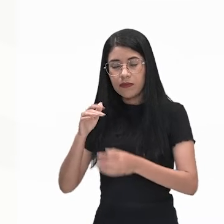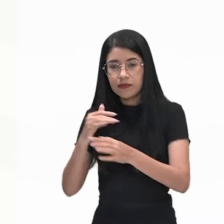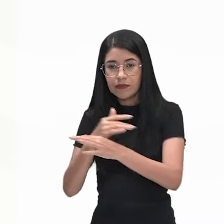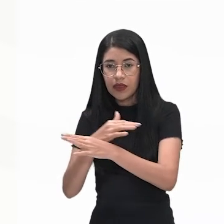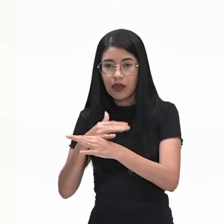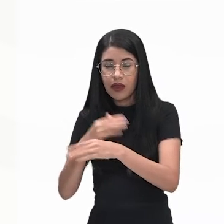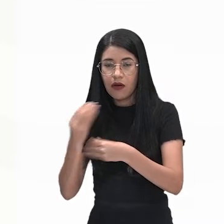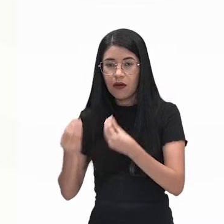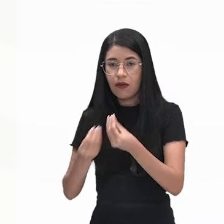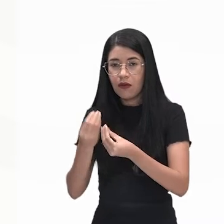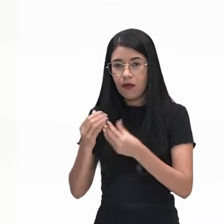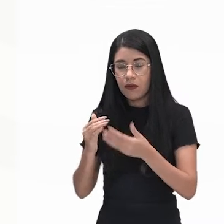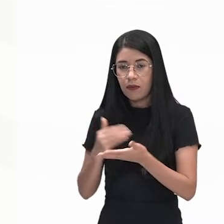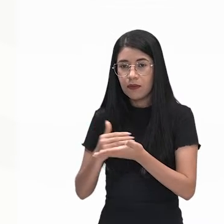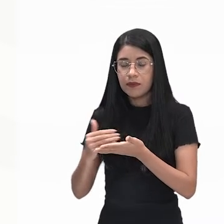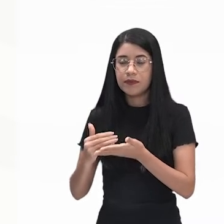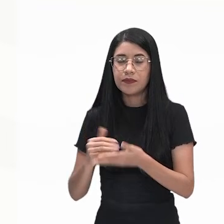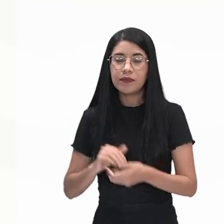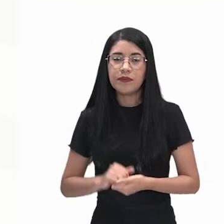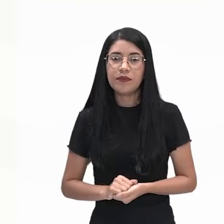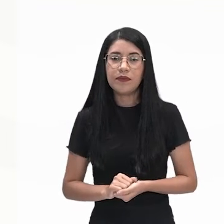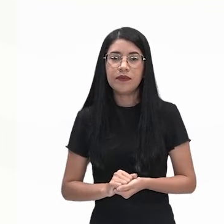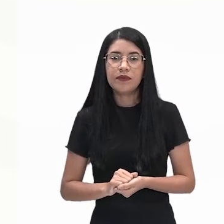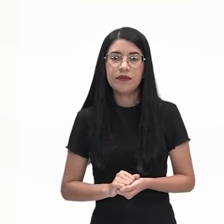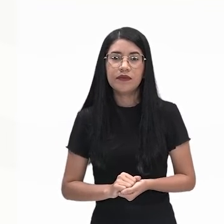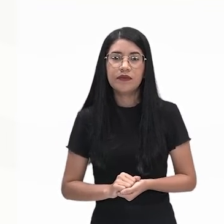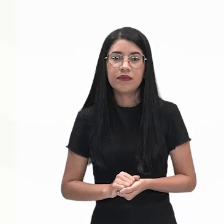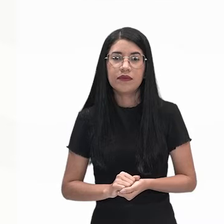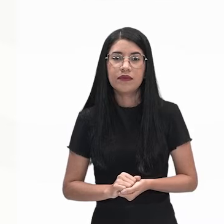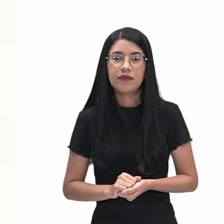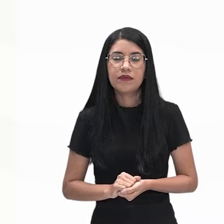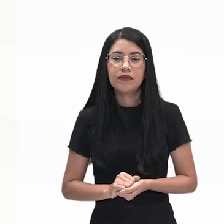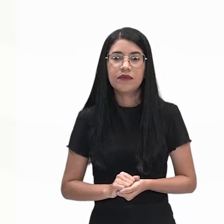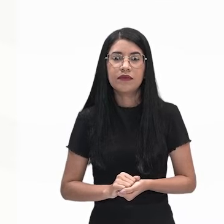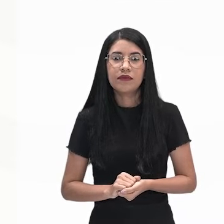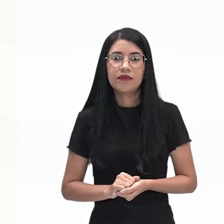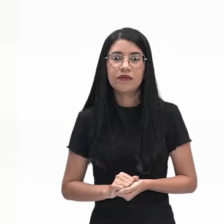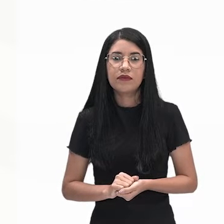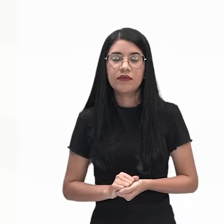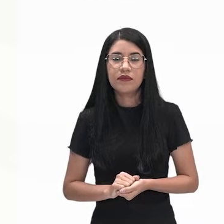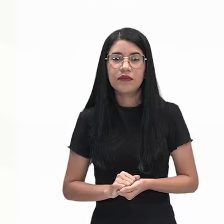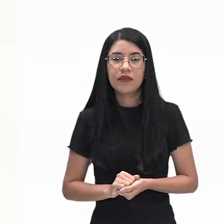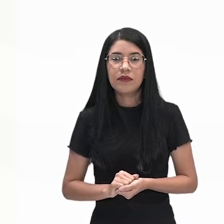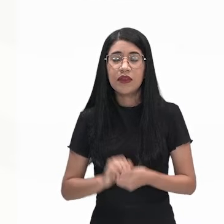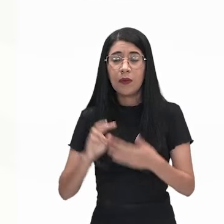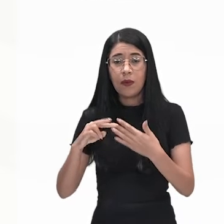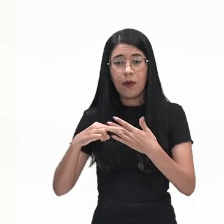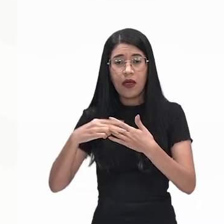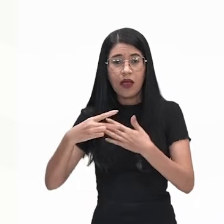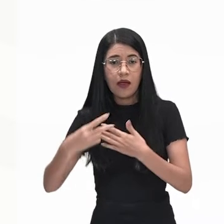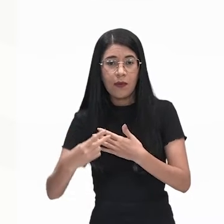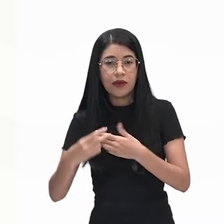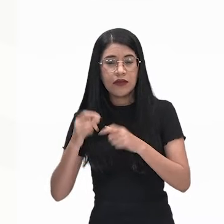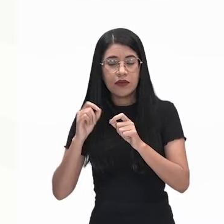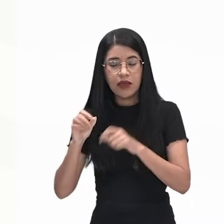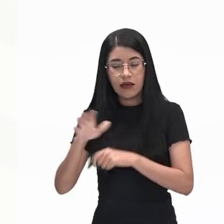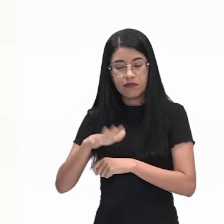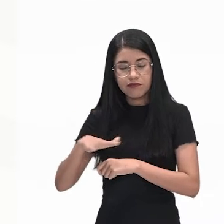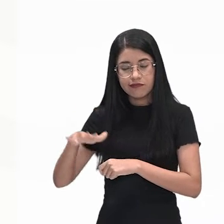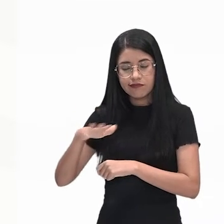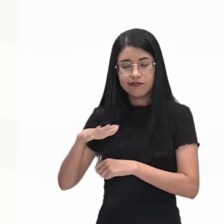Foi a partir da comercialização dos excedentes oriundos da atividade agrícola que as cidades,